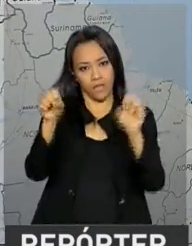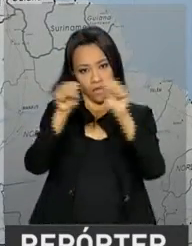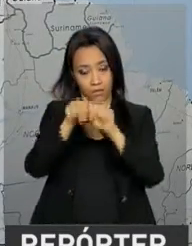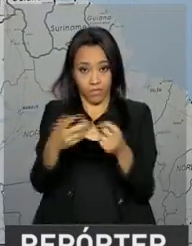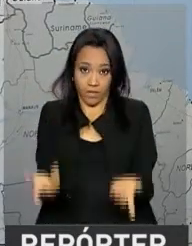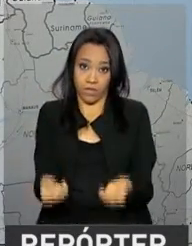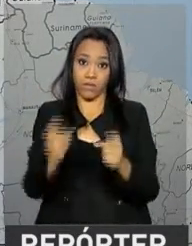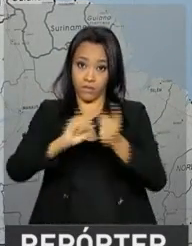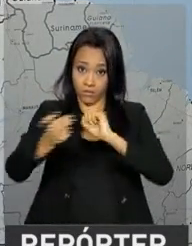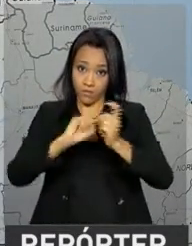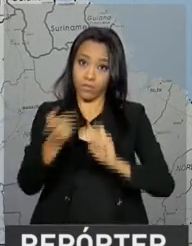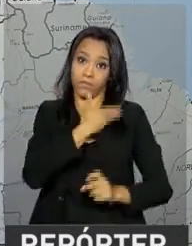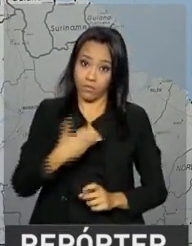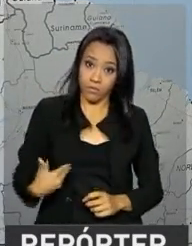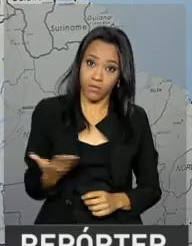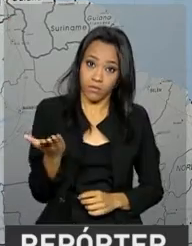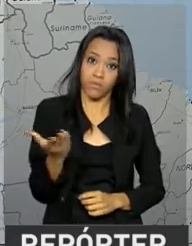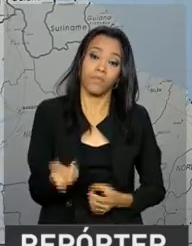arma